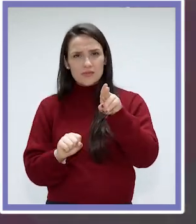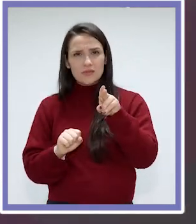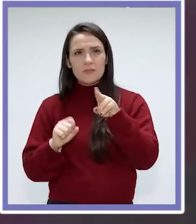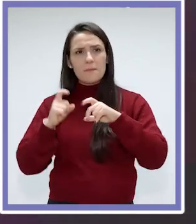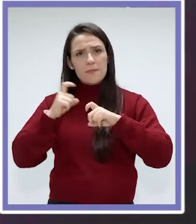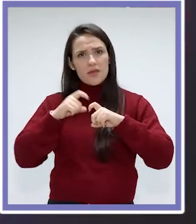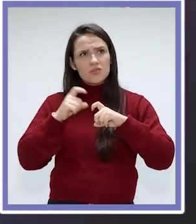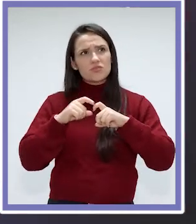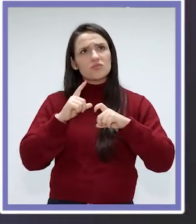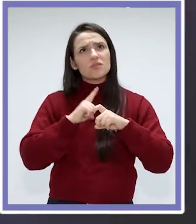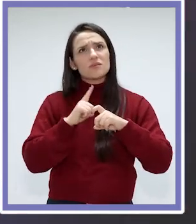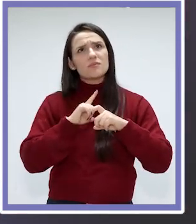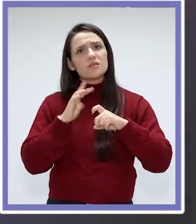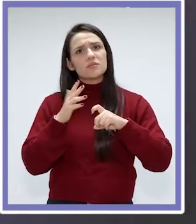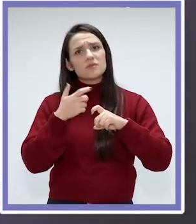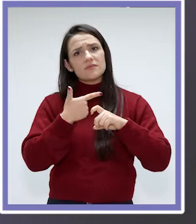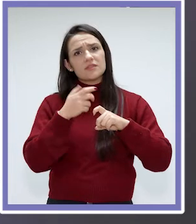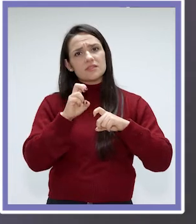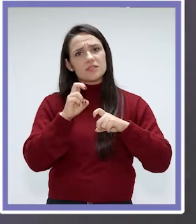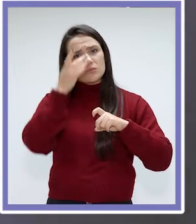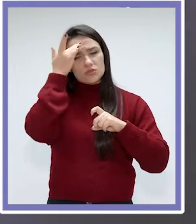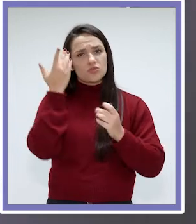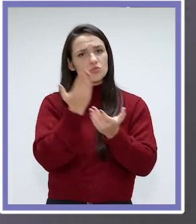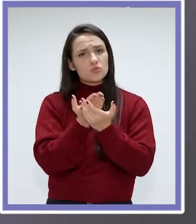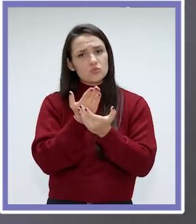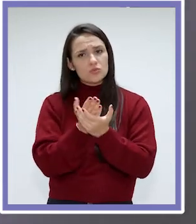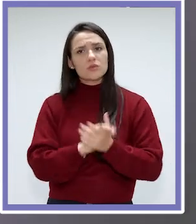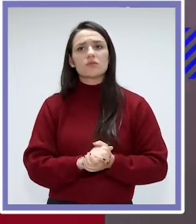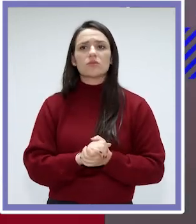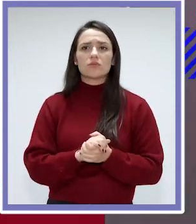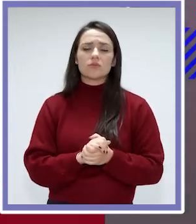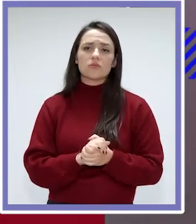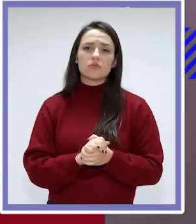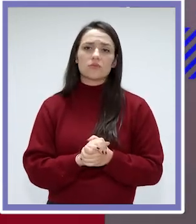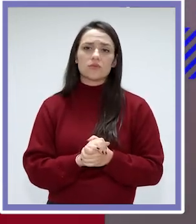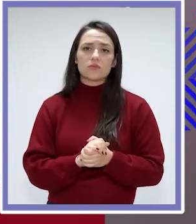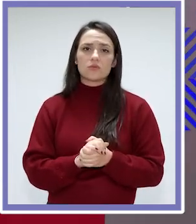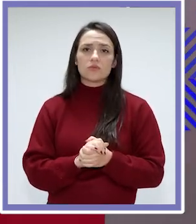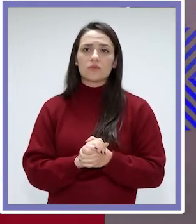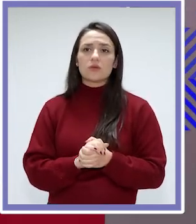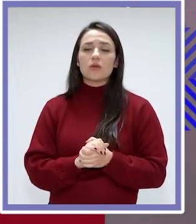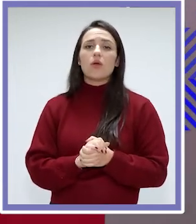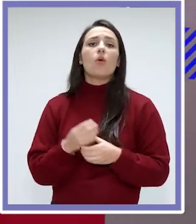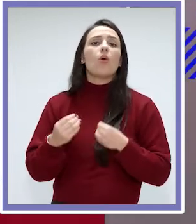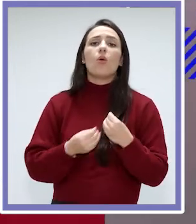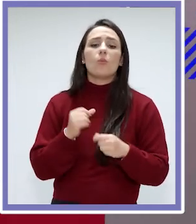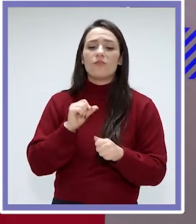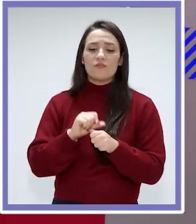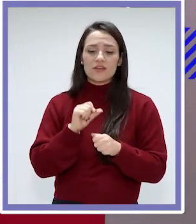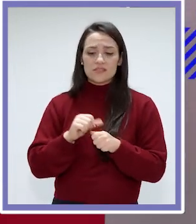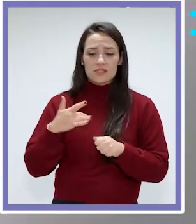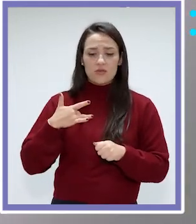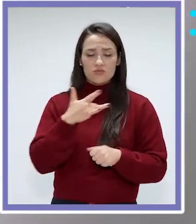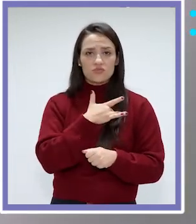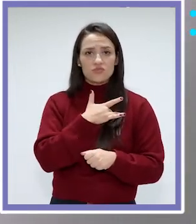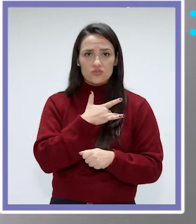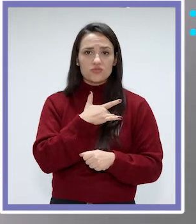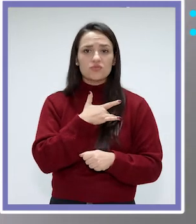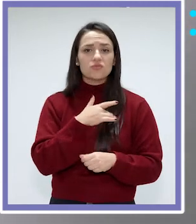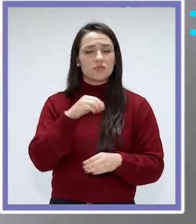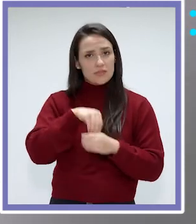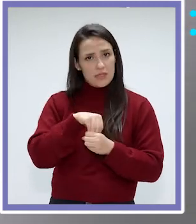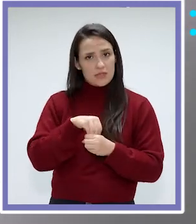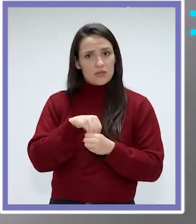mais quase uns 25 bolsistas que estão pensando sobre a saúde na rota. Então, daqueles impactos que